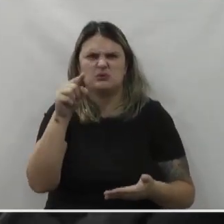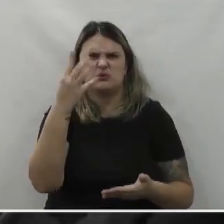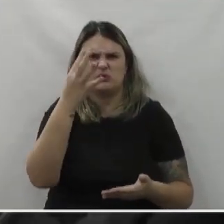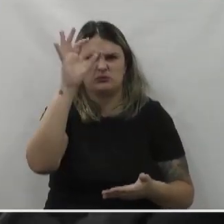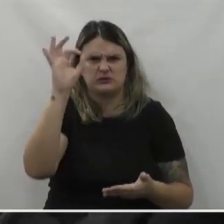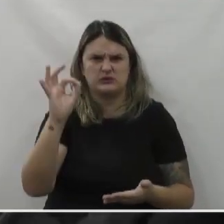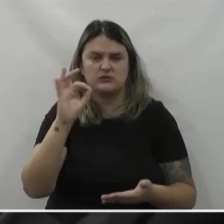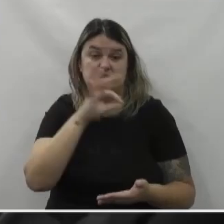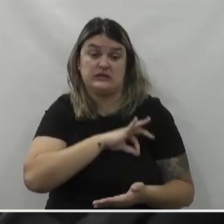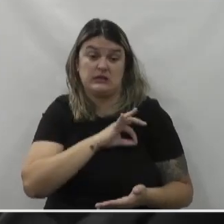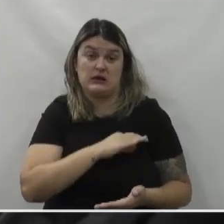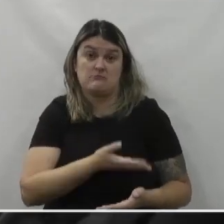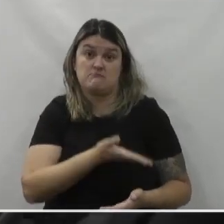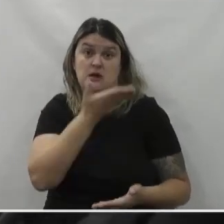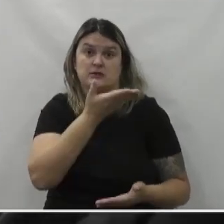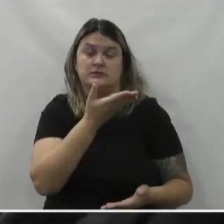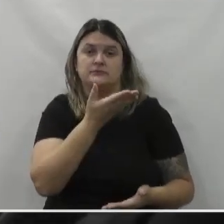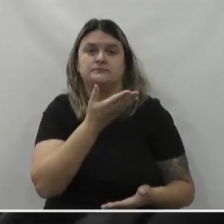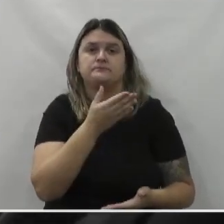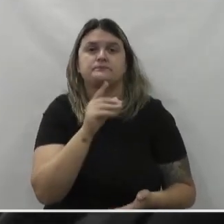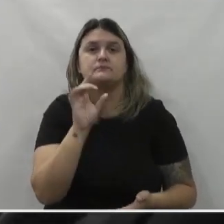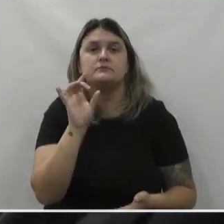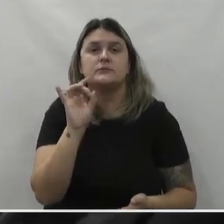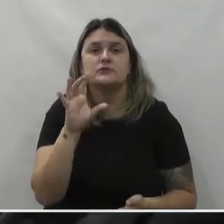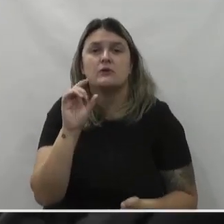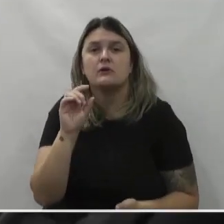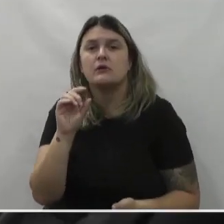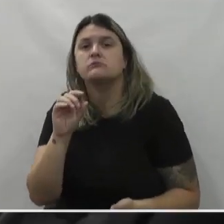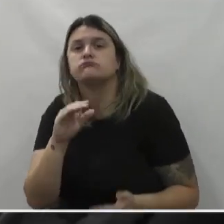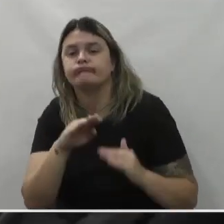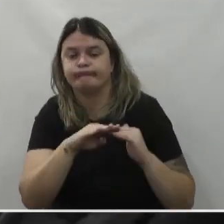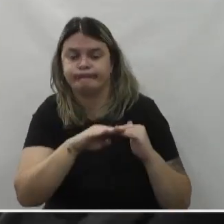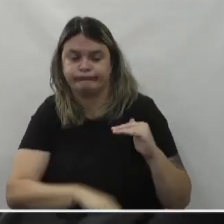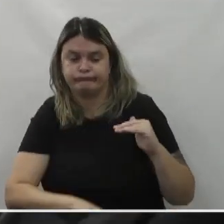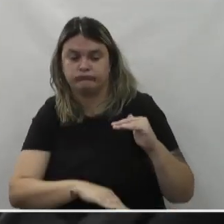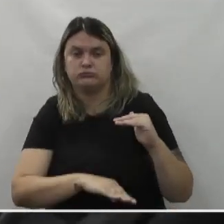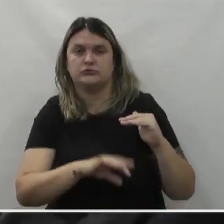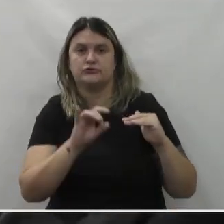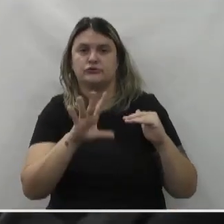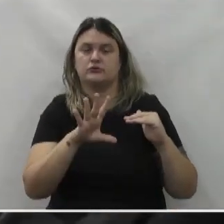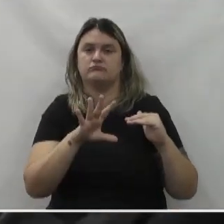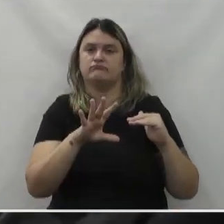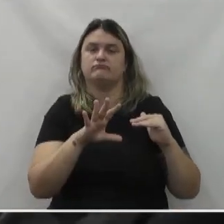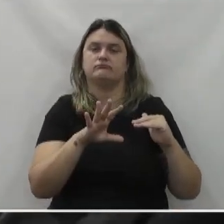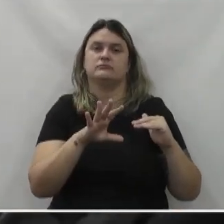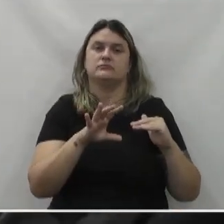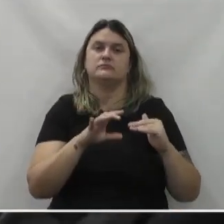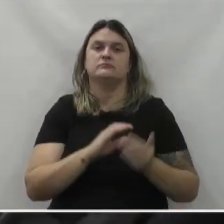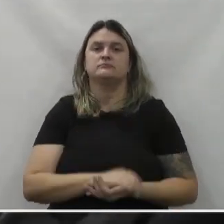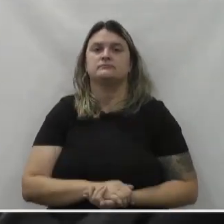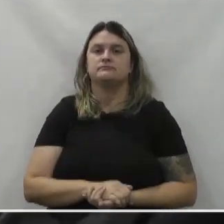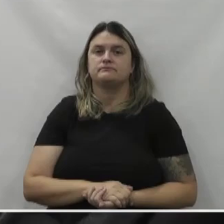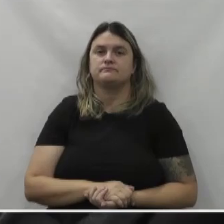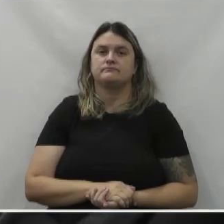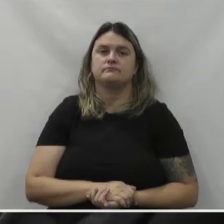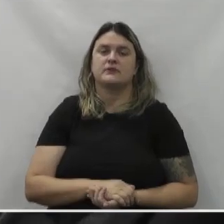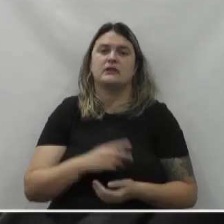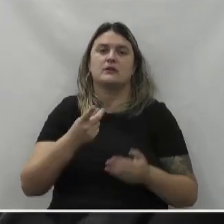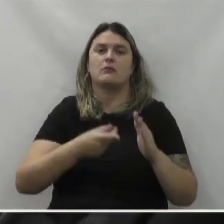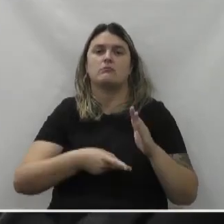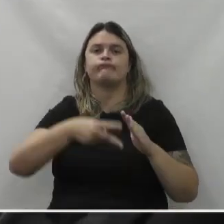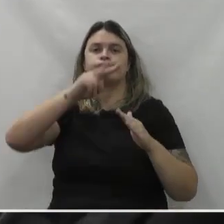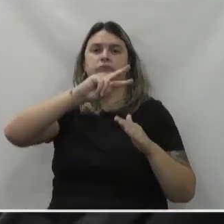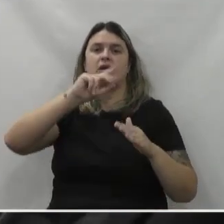33,4%, mas só é aplicado àqueles que estão abaixo da carreira. Só o que está abaixo. Não replica